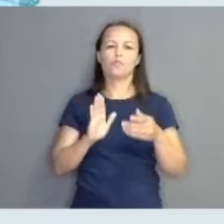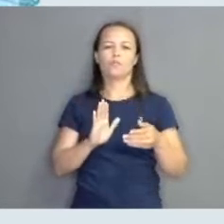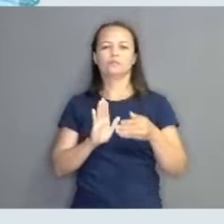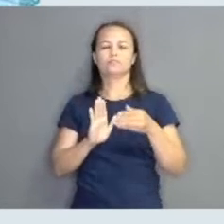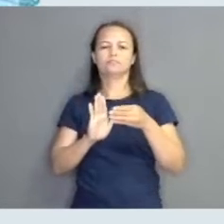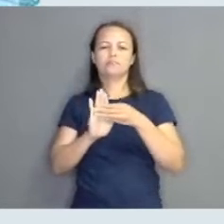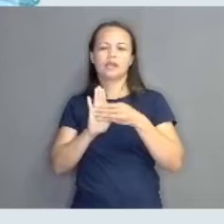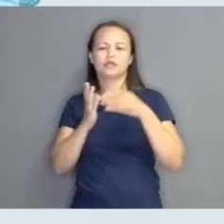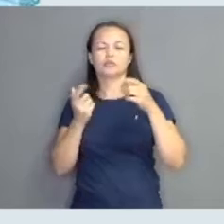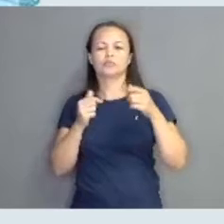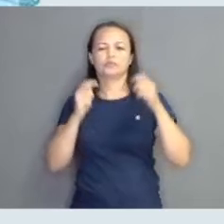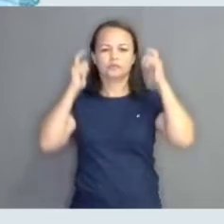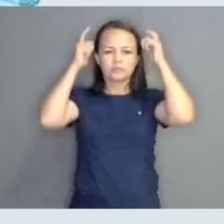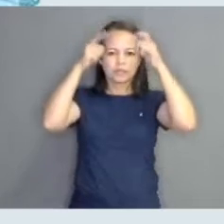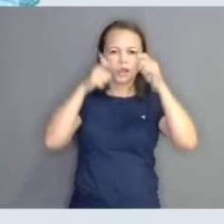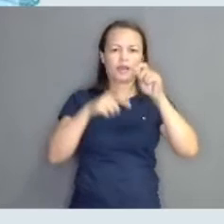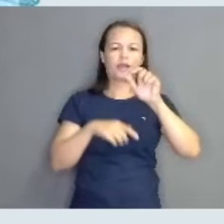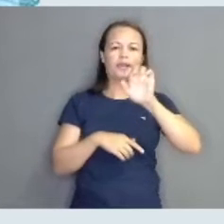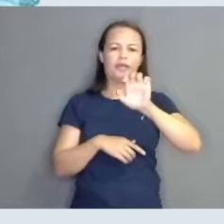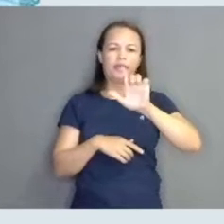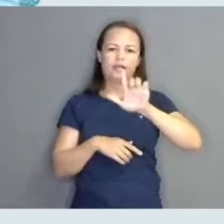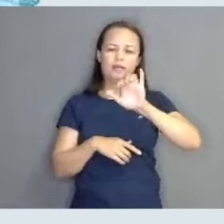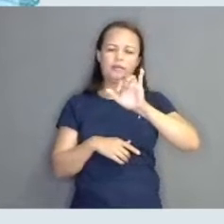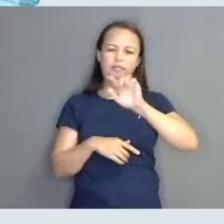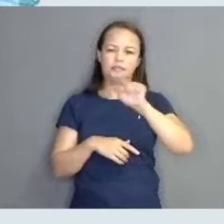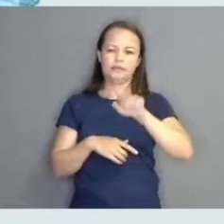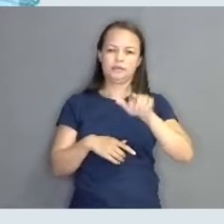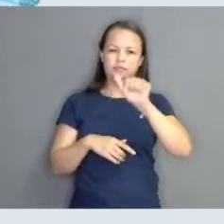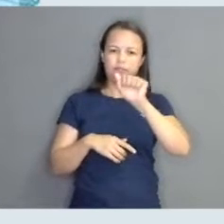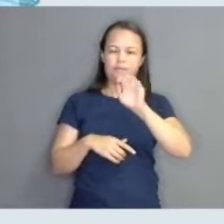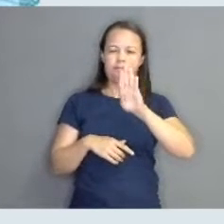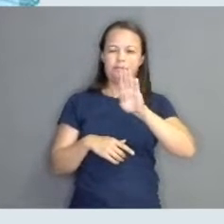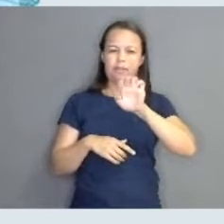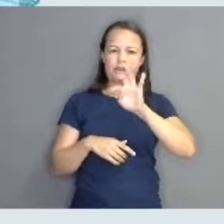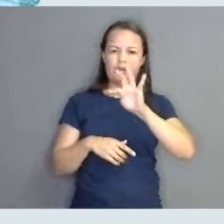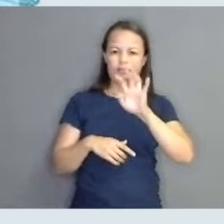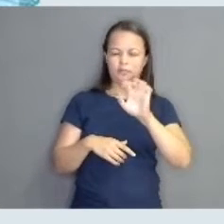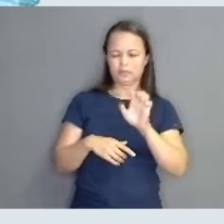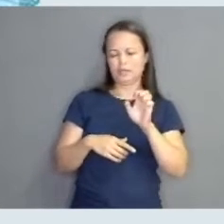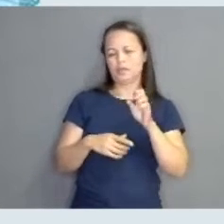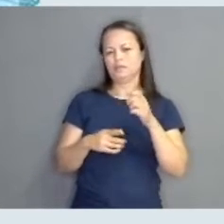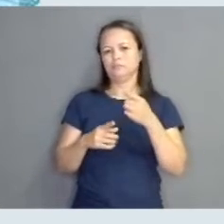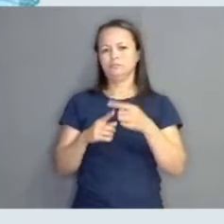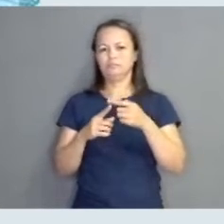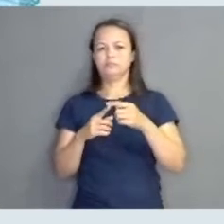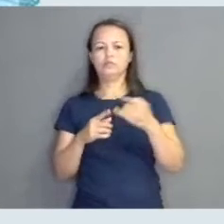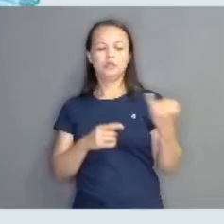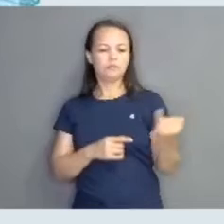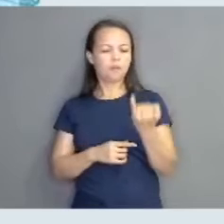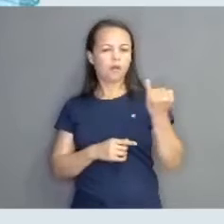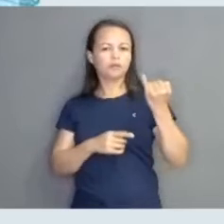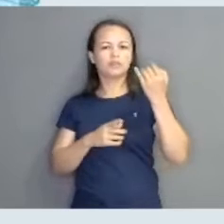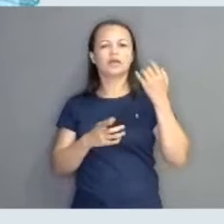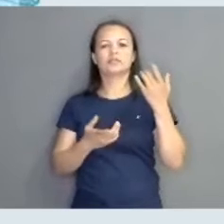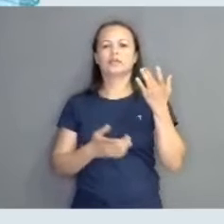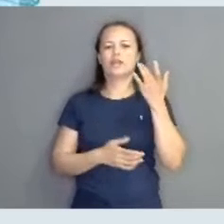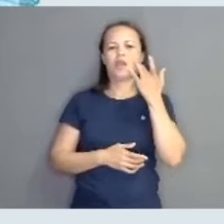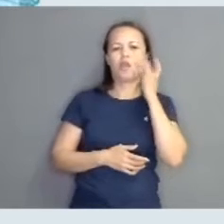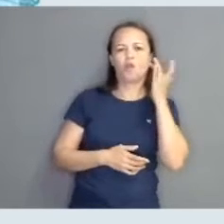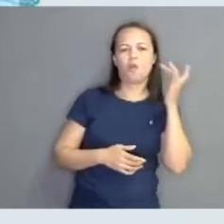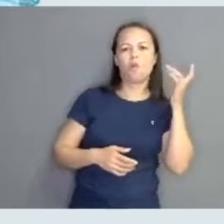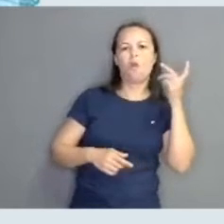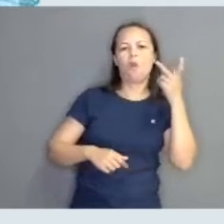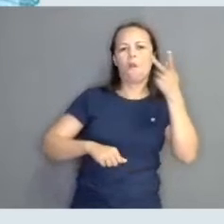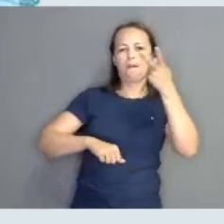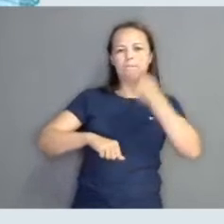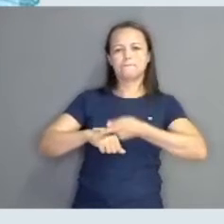seria o interesse? Metais preciosos, ouro, pratas, né? A